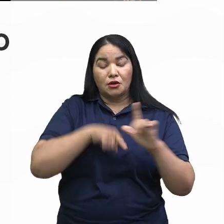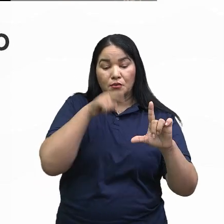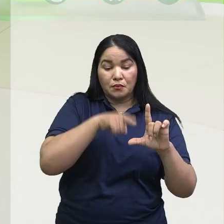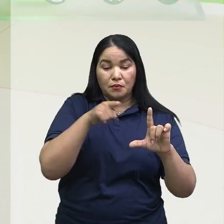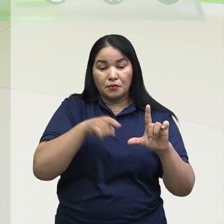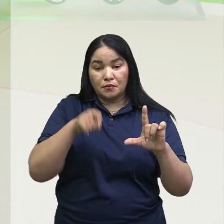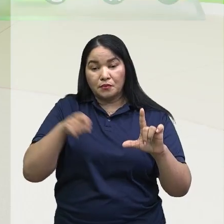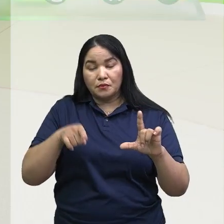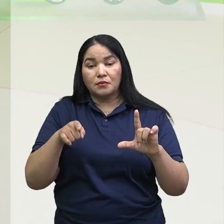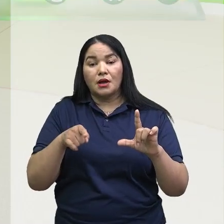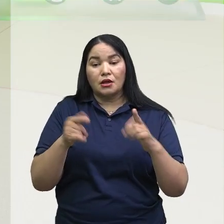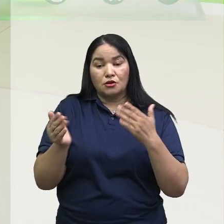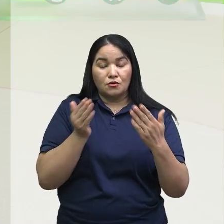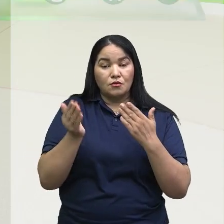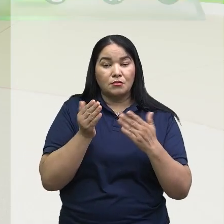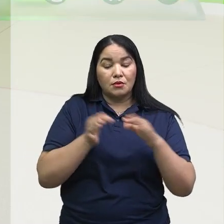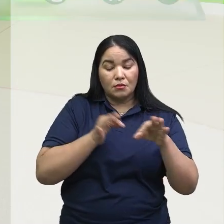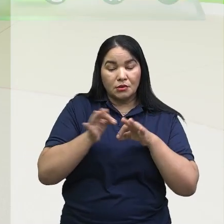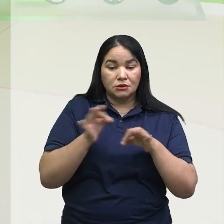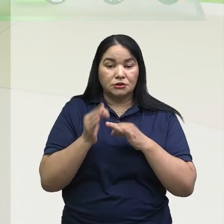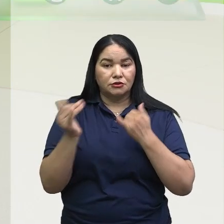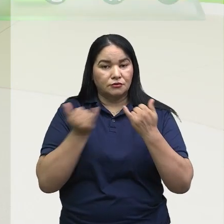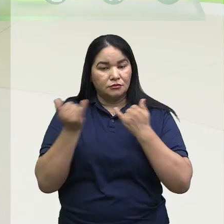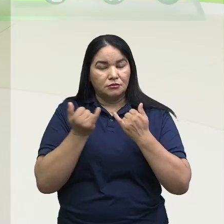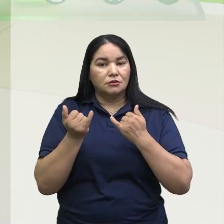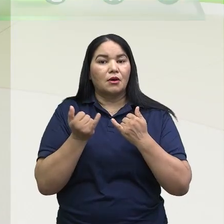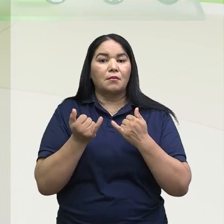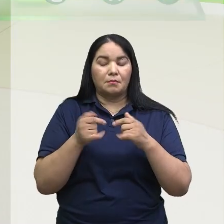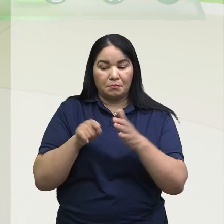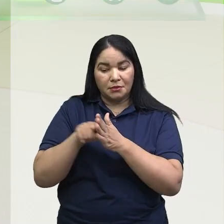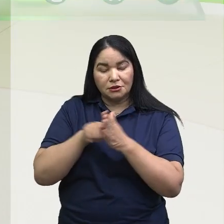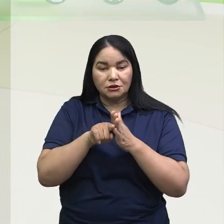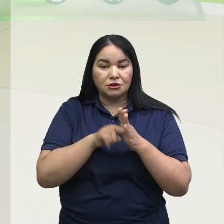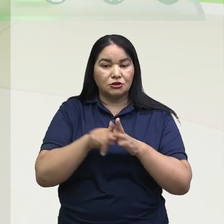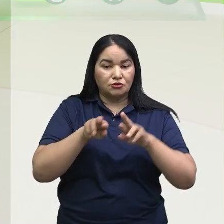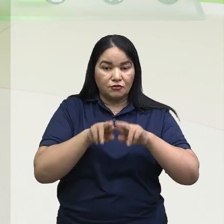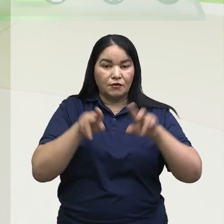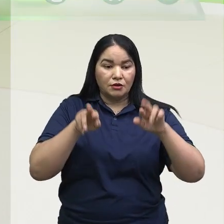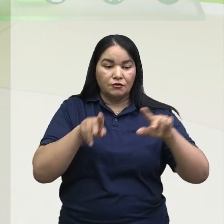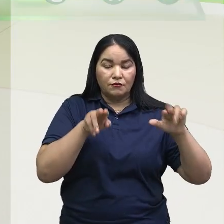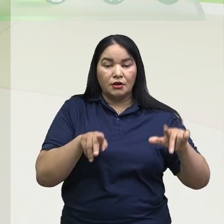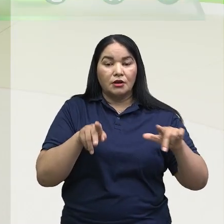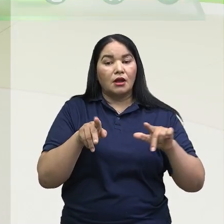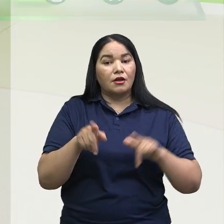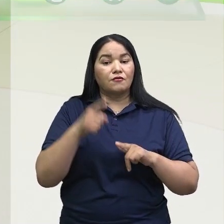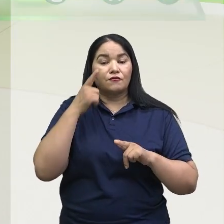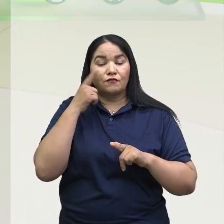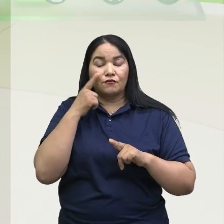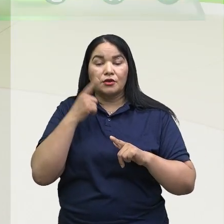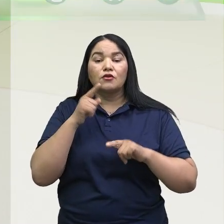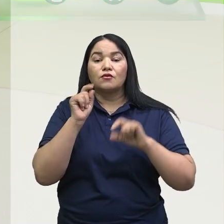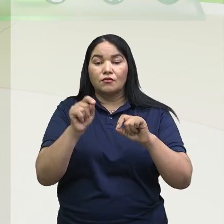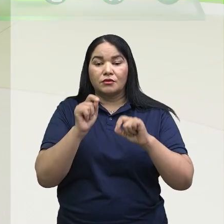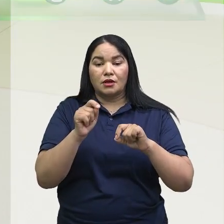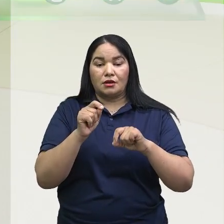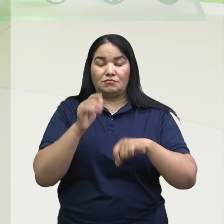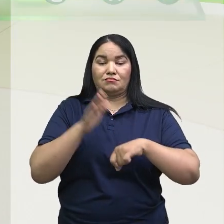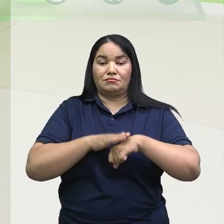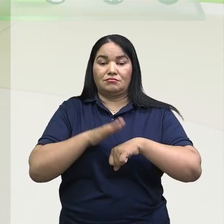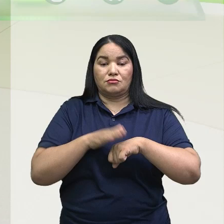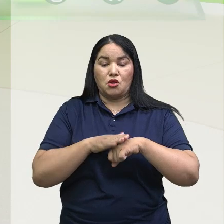do que está acontecendo. Né? Então, de acordo com essas diferentes pesquisas, observou-se o quê? que as atividades humanas é que